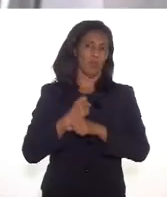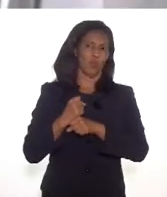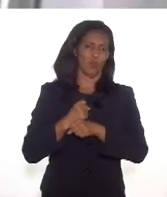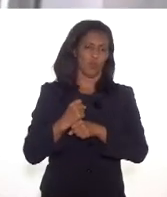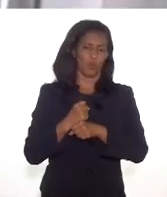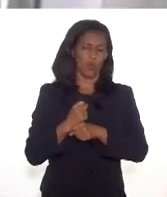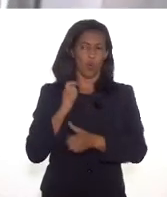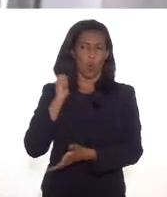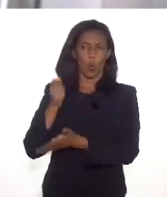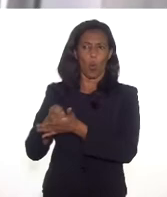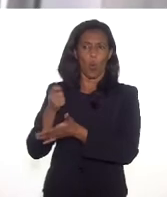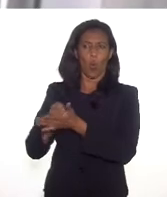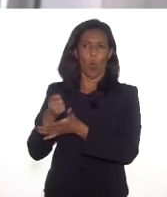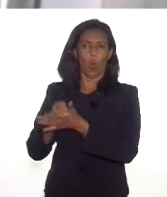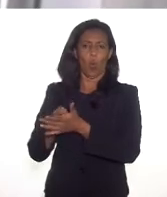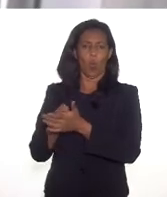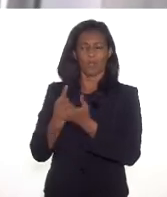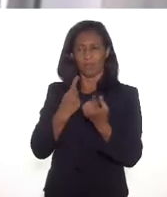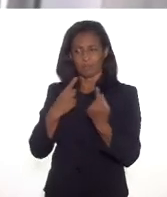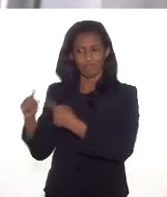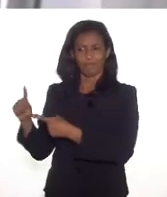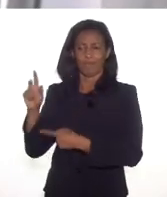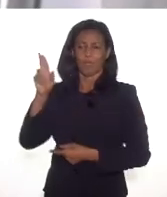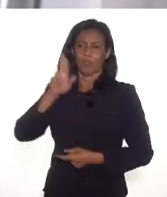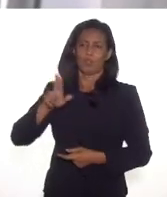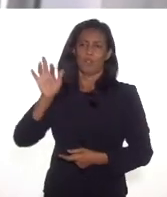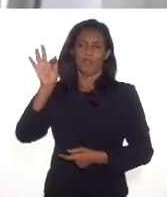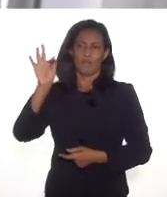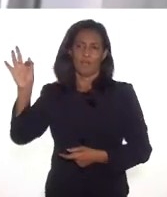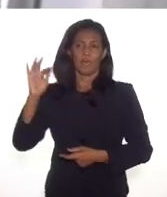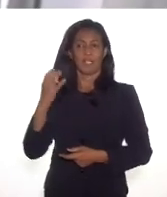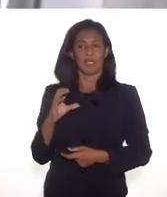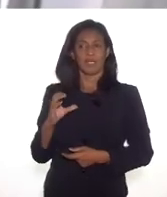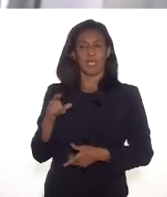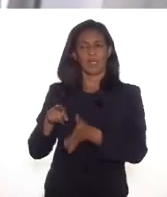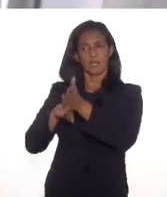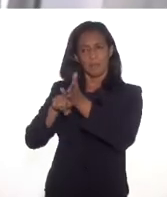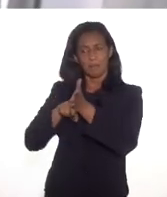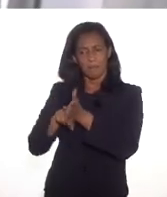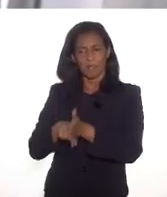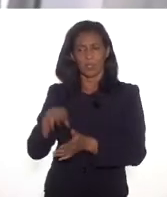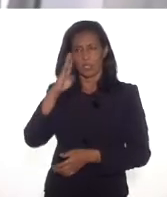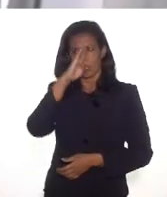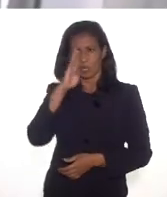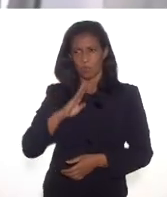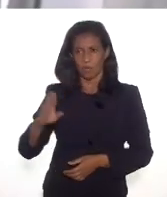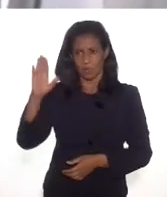as universidades federais, contra as instituições de ciência e pesquisa do Brasil.